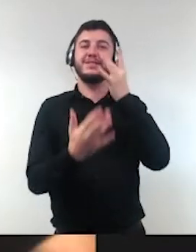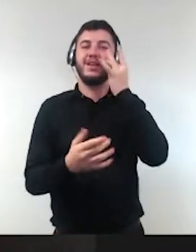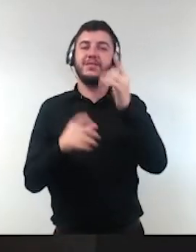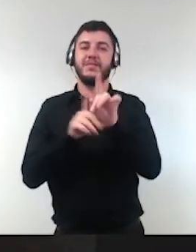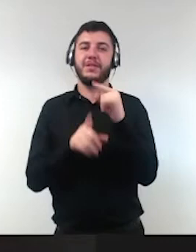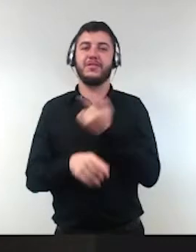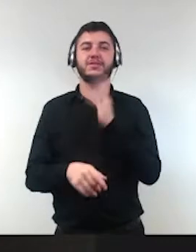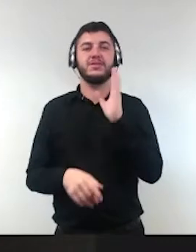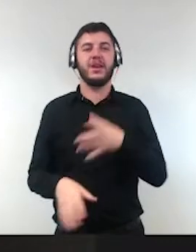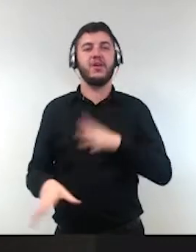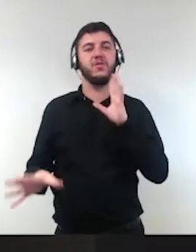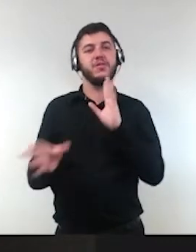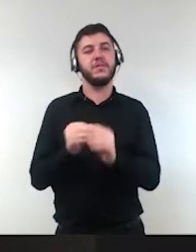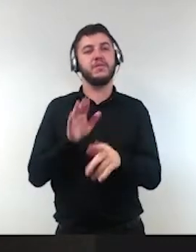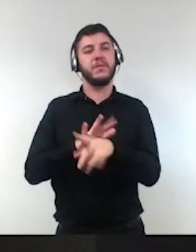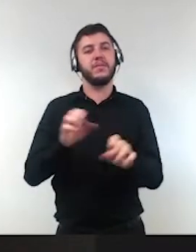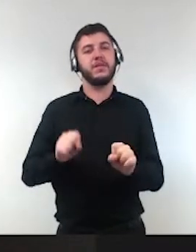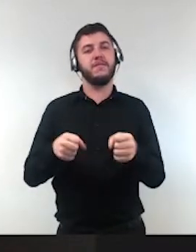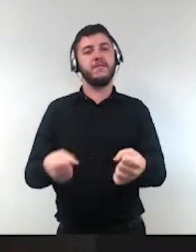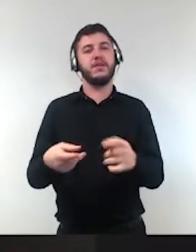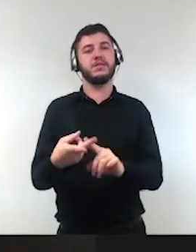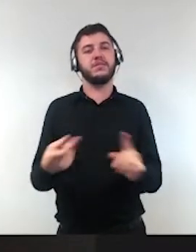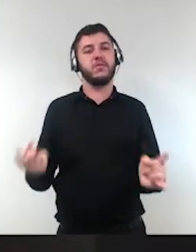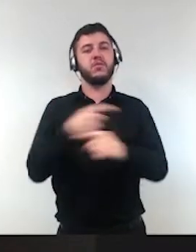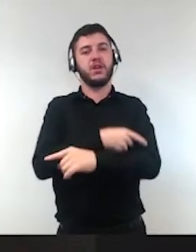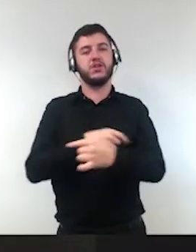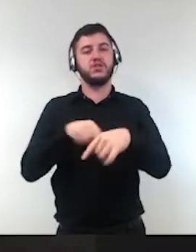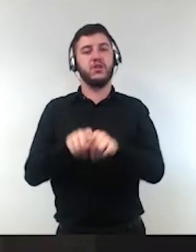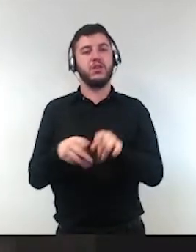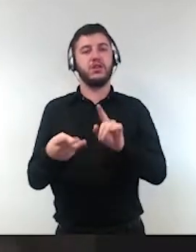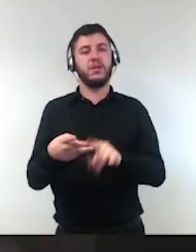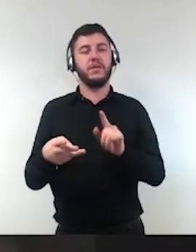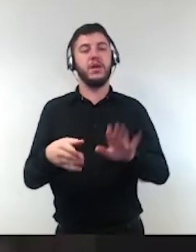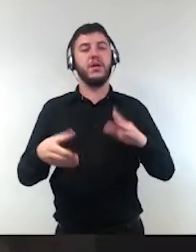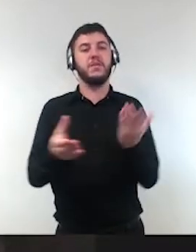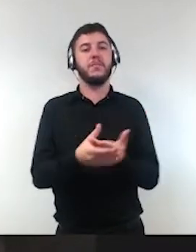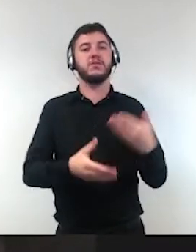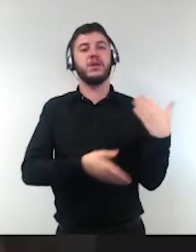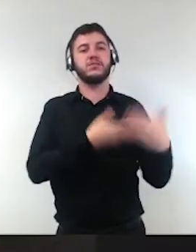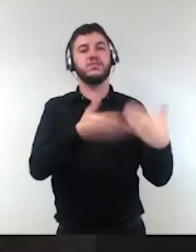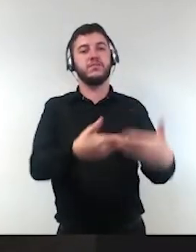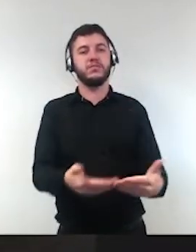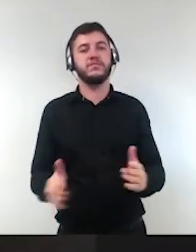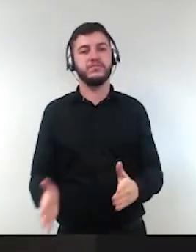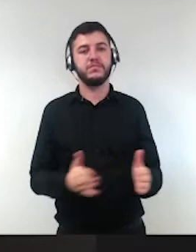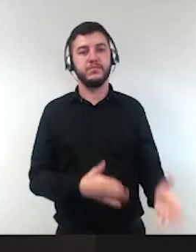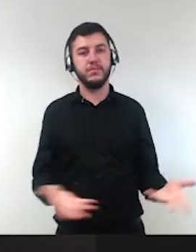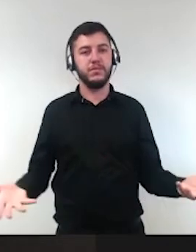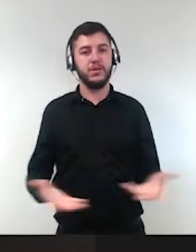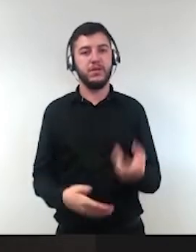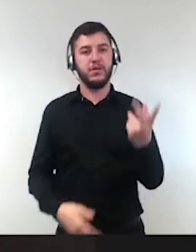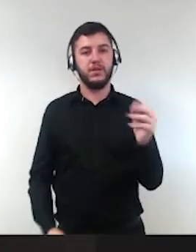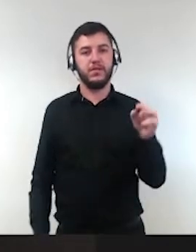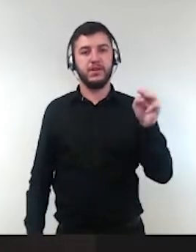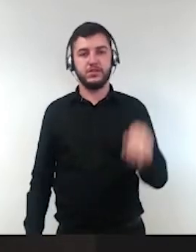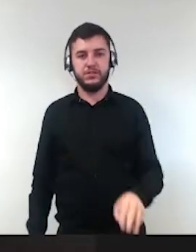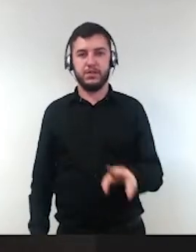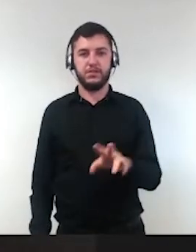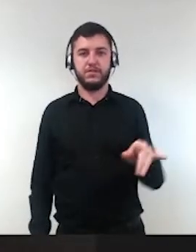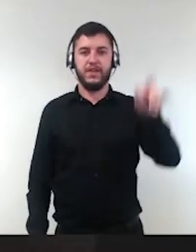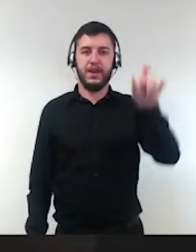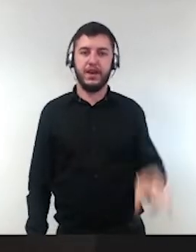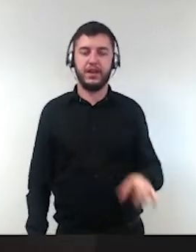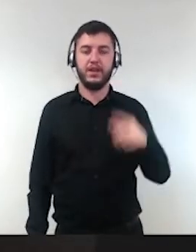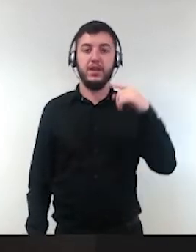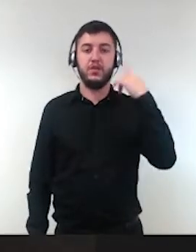se preocupando e muito com a duração razoável do processo. Bom, completando 20 minutos agora, eu passo imediatamente a palavra para a